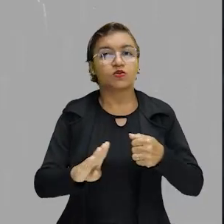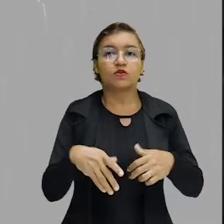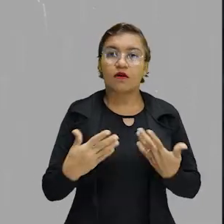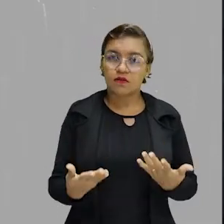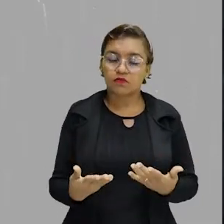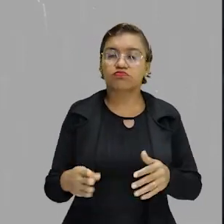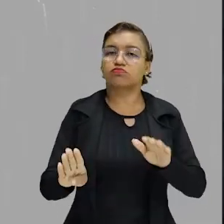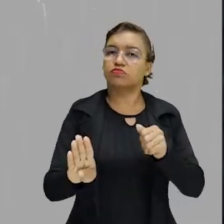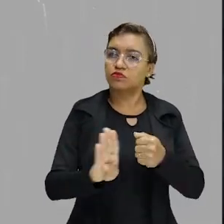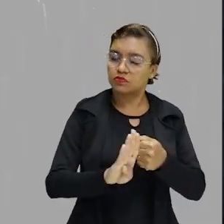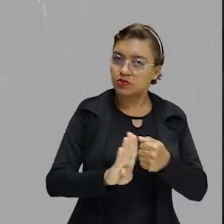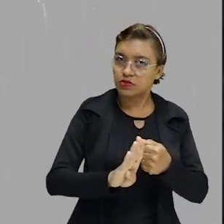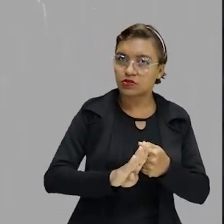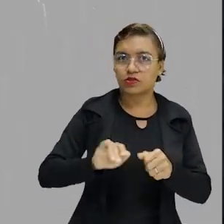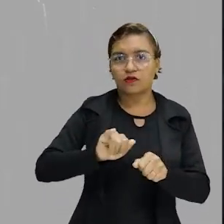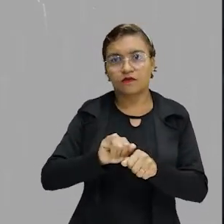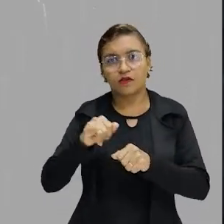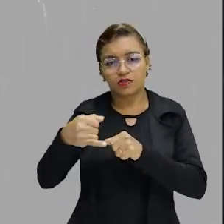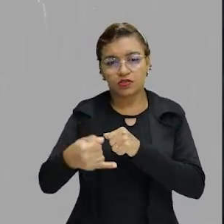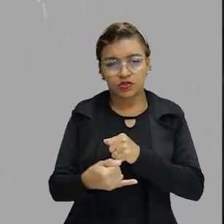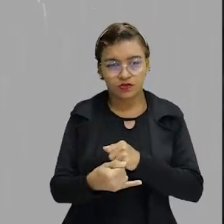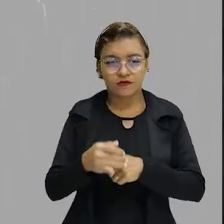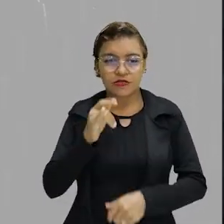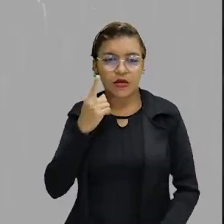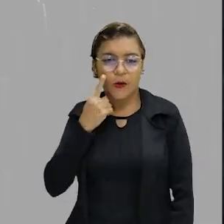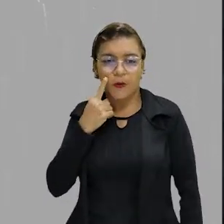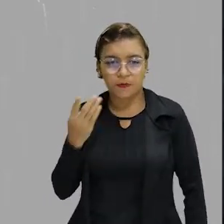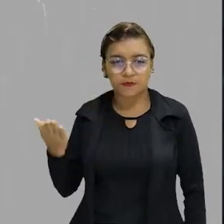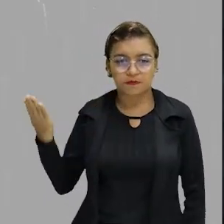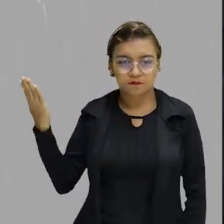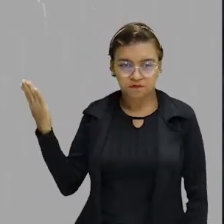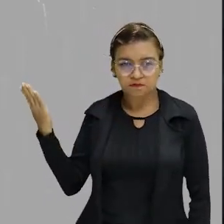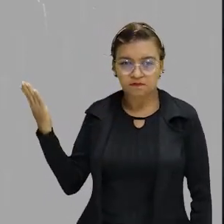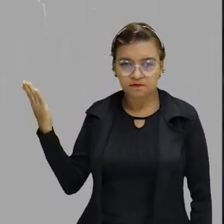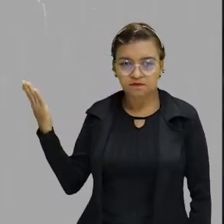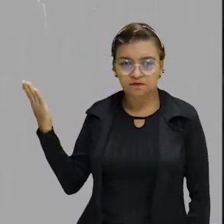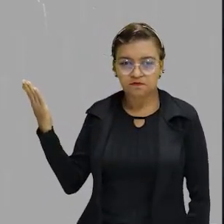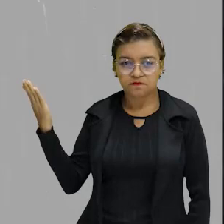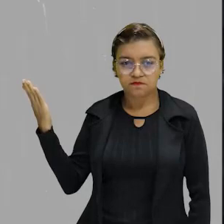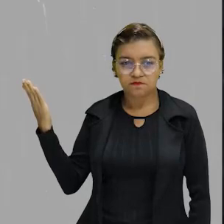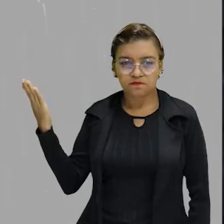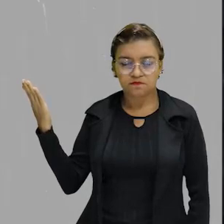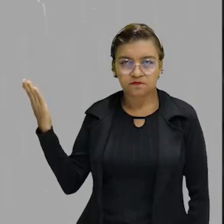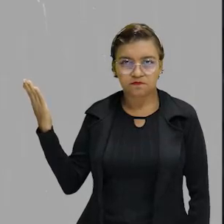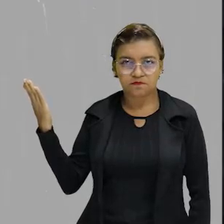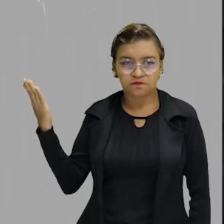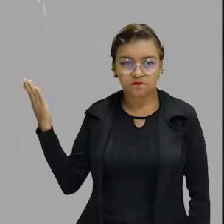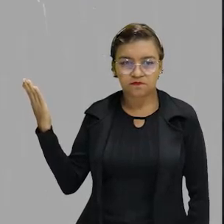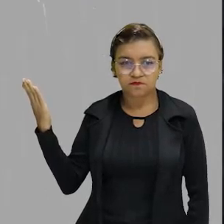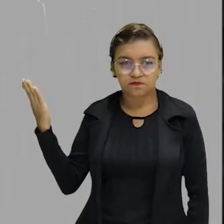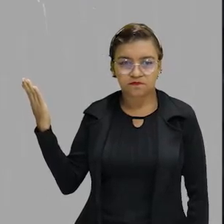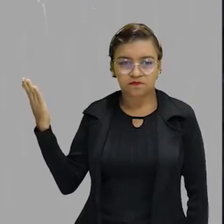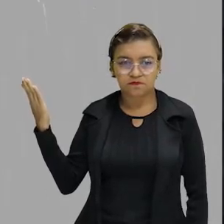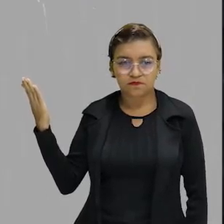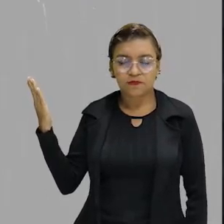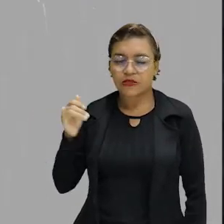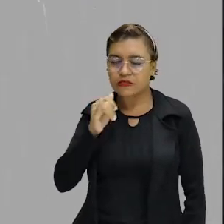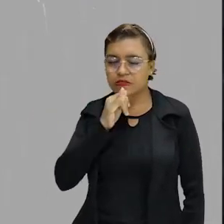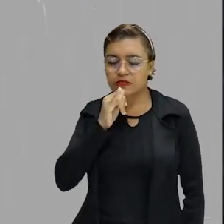alguns pronomes. Por exemplo, gato, gata, casa, casas,